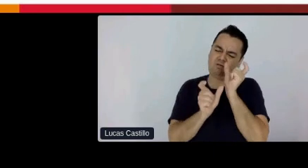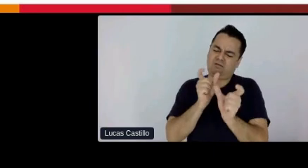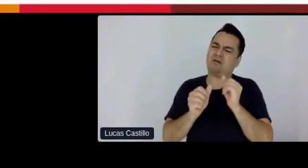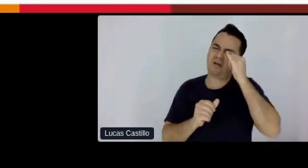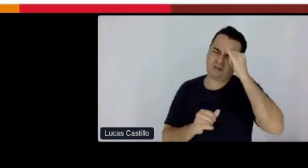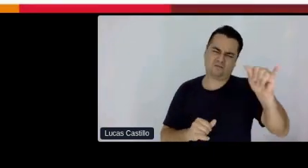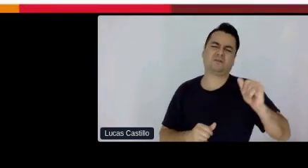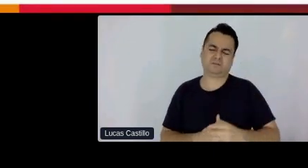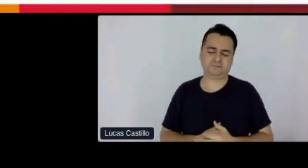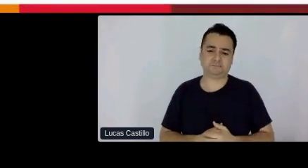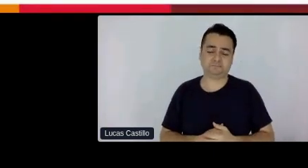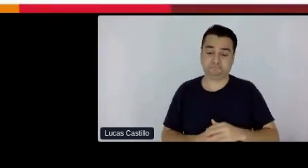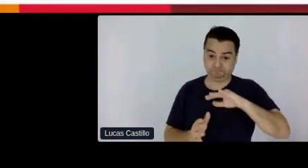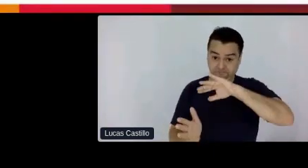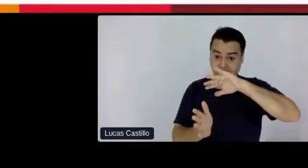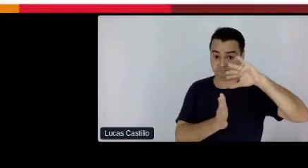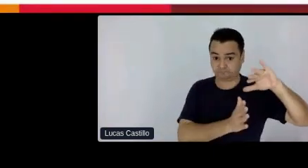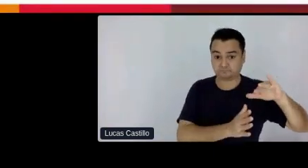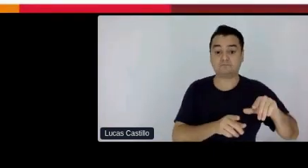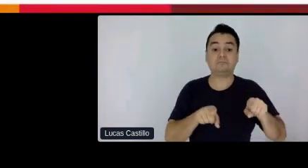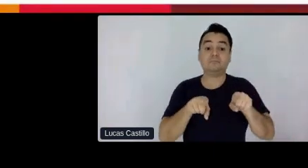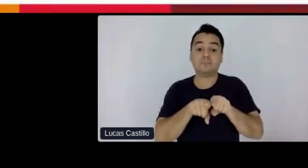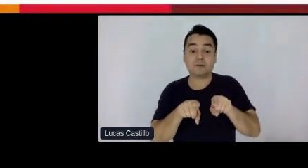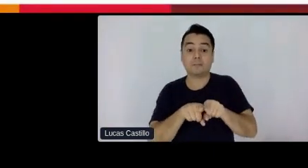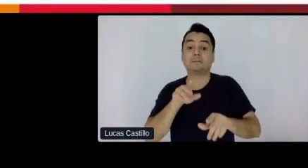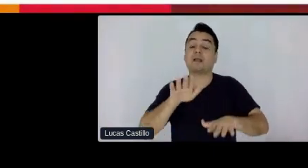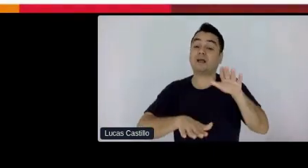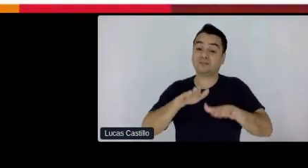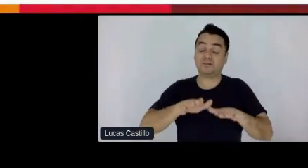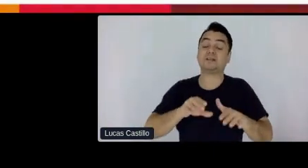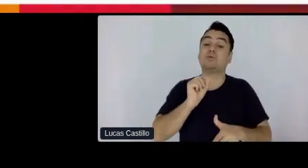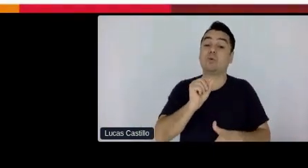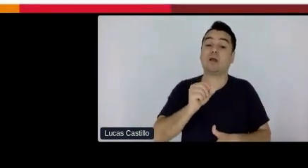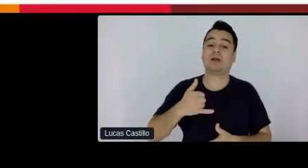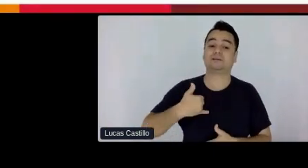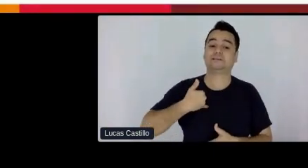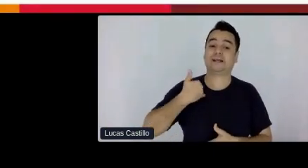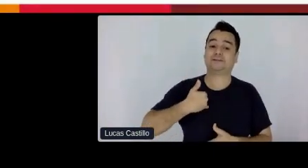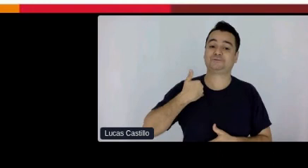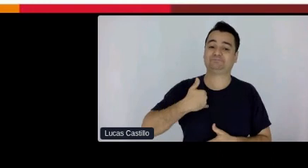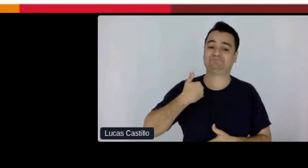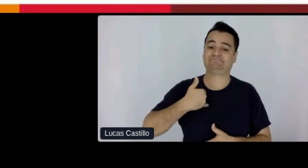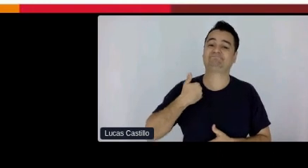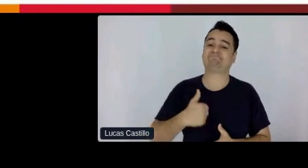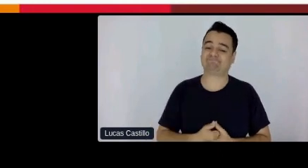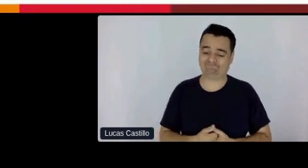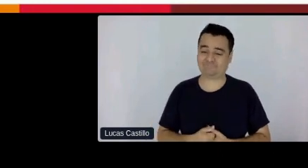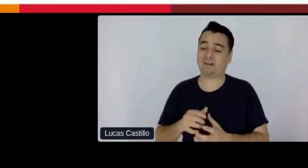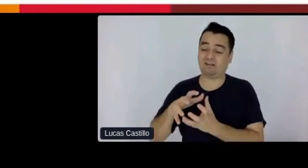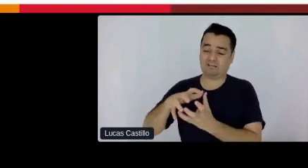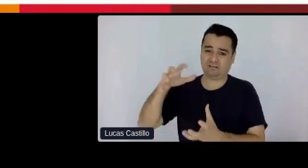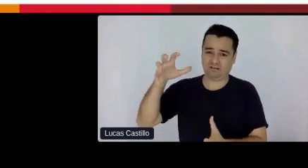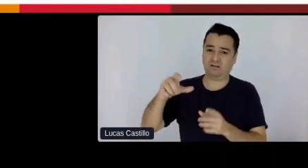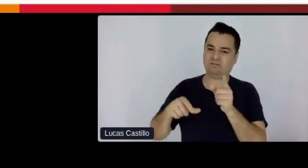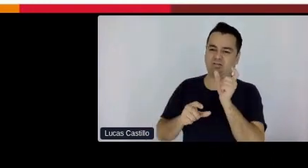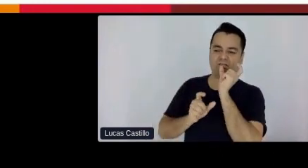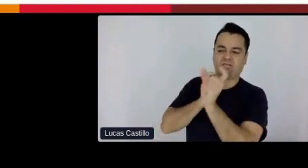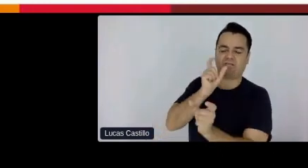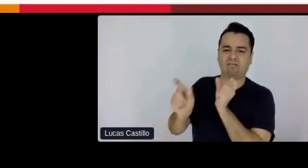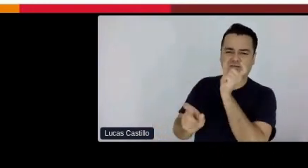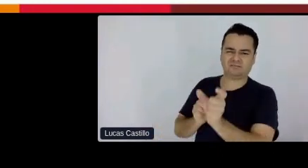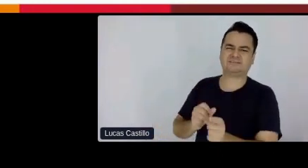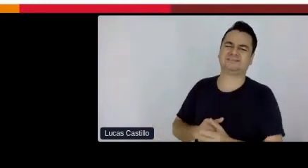Aqui também no ambiente de trabalho a gente pode ter atitudes etaristas, né? Pessoas que falam assim, a gente escuta bastante